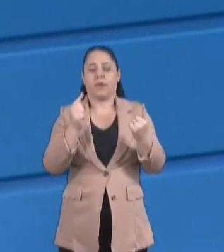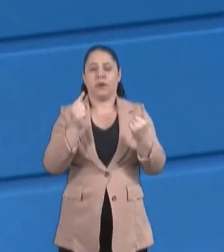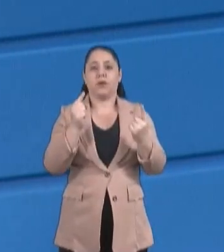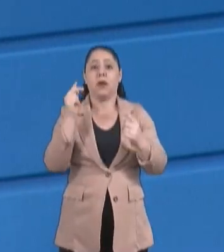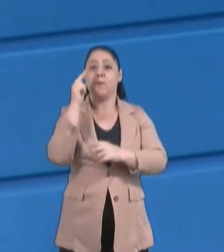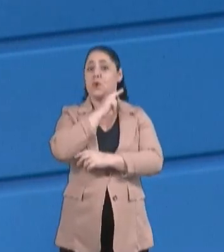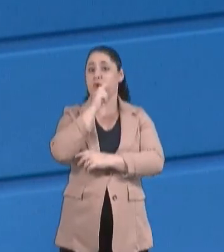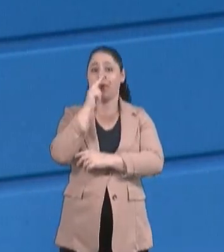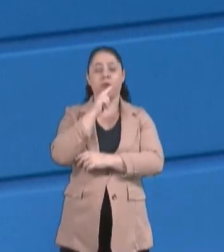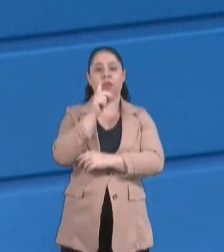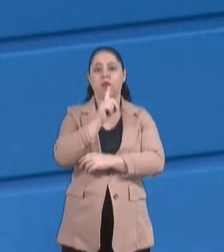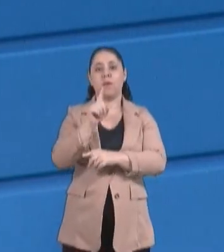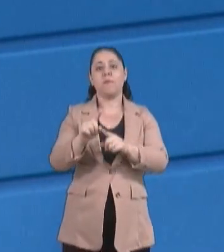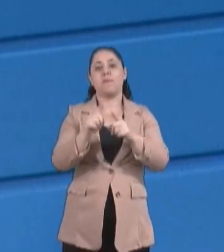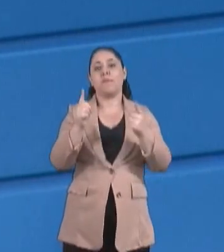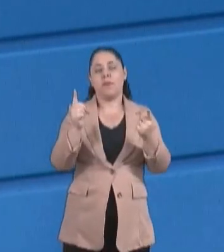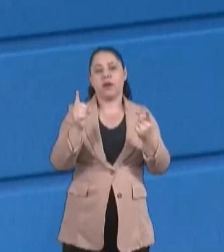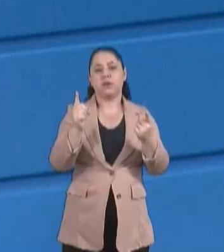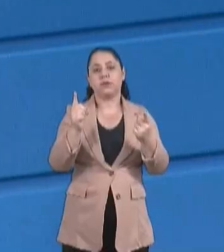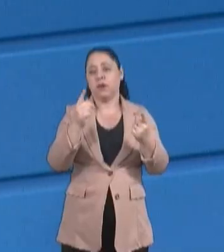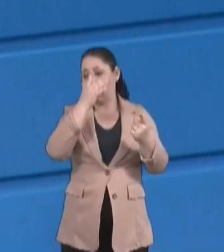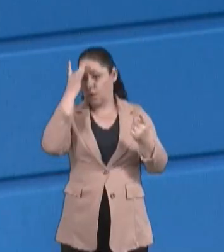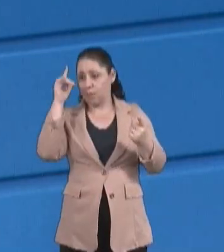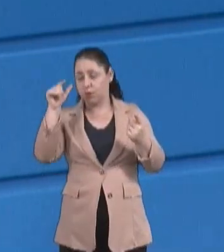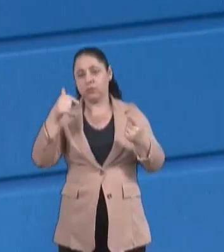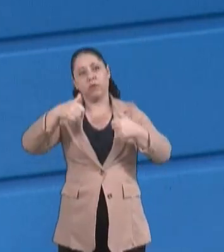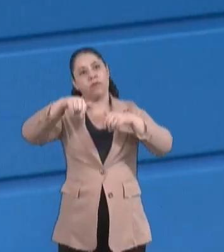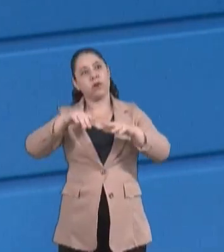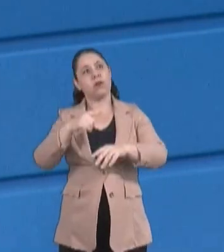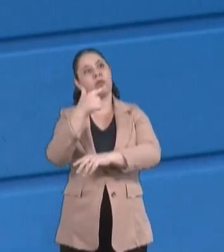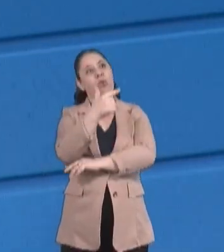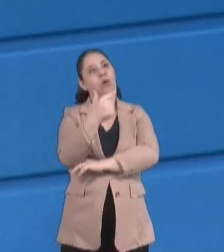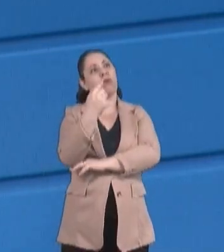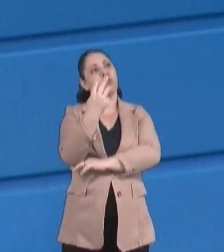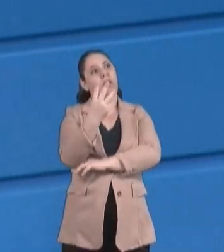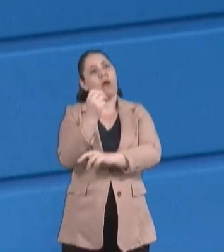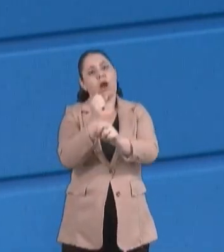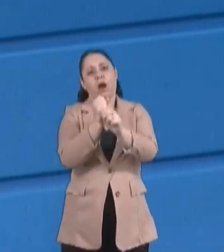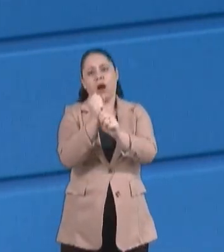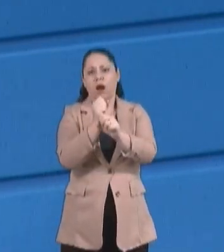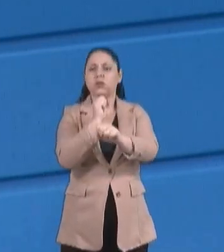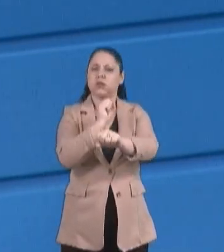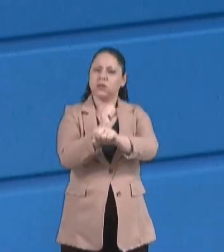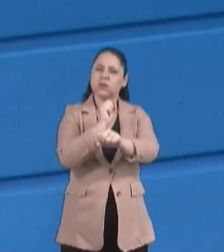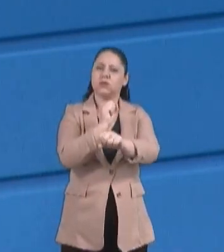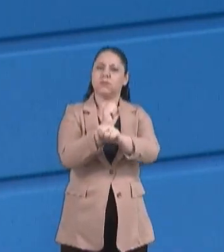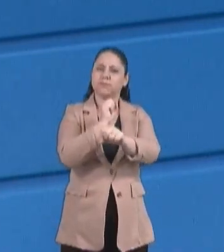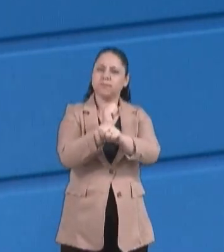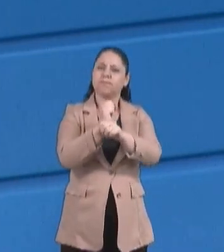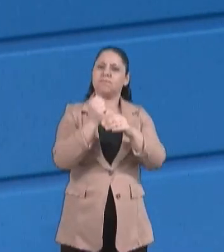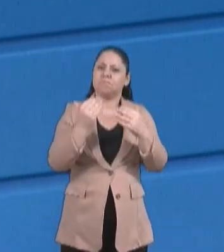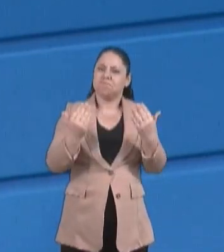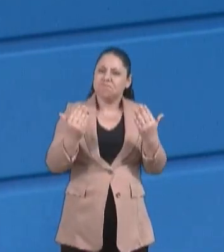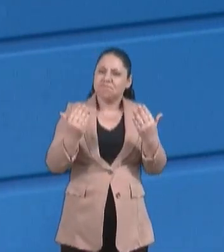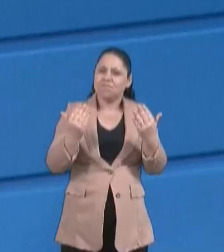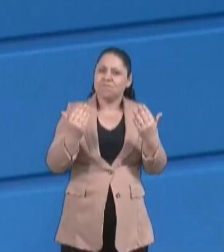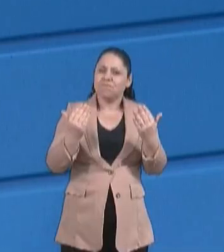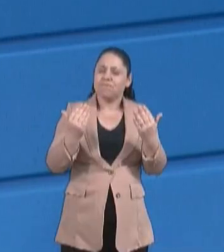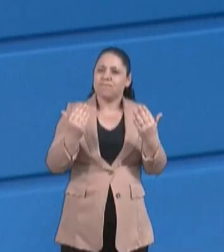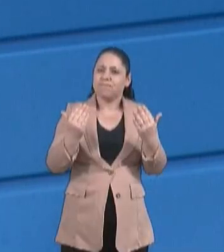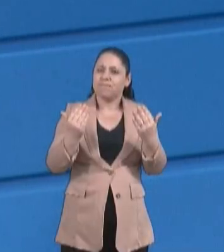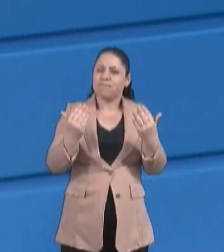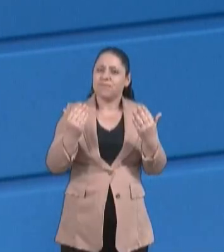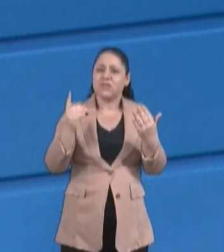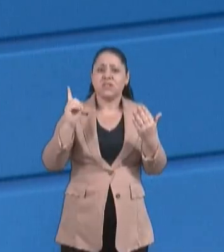maneira emergencial. Mas a pessoa ficar 2, 3 anos esperando por uma cirurgia